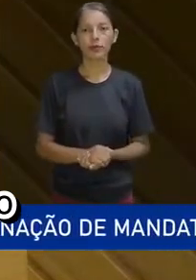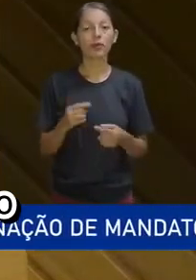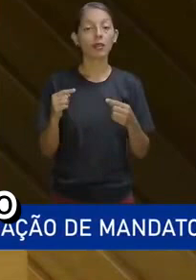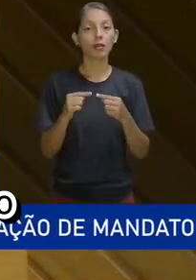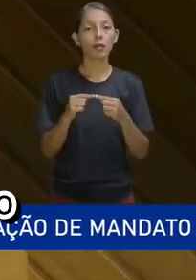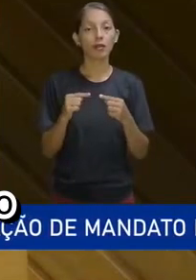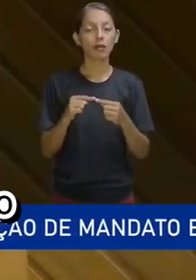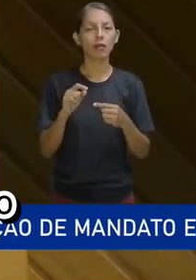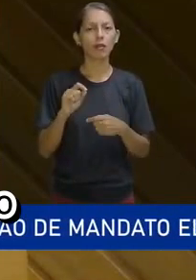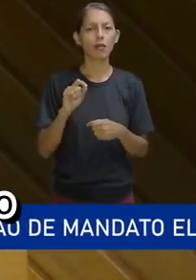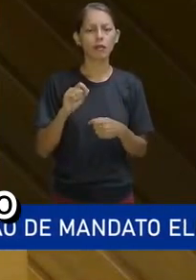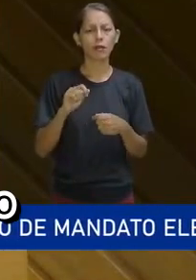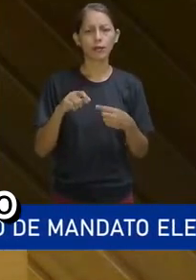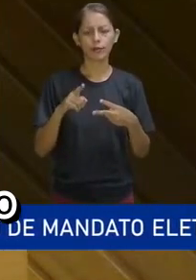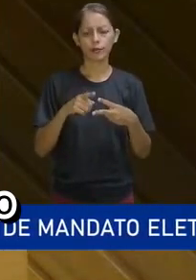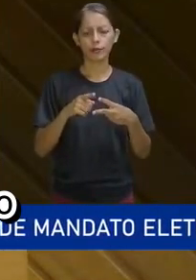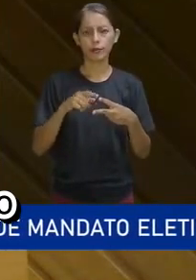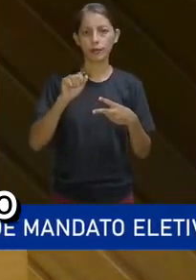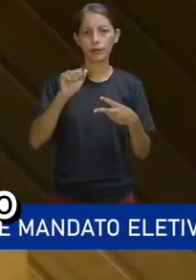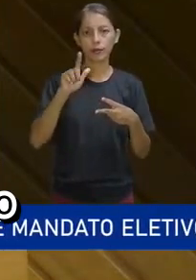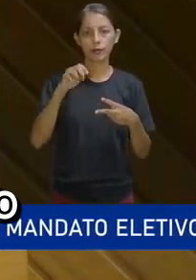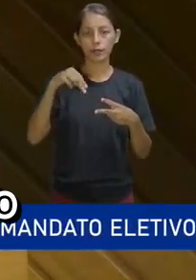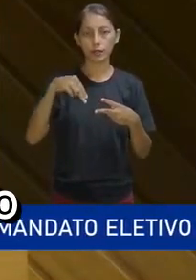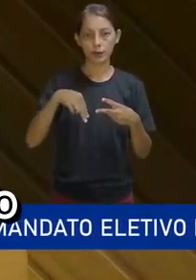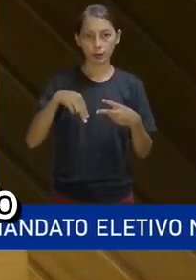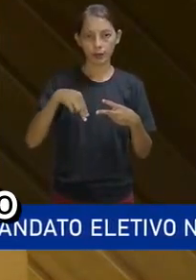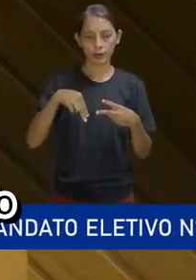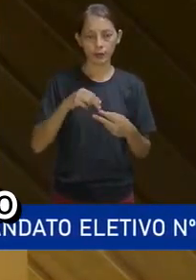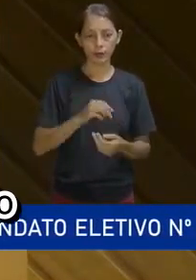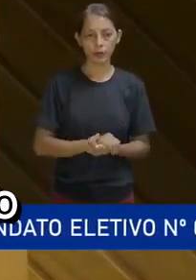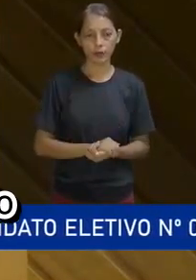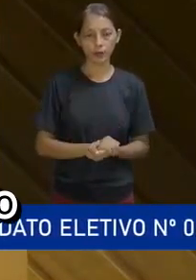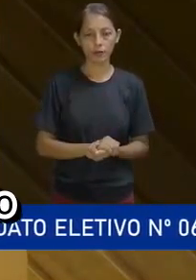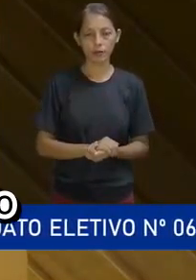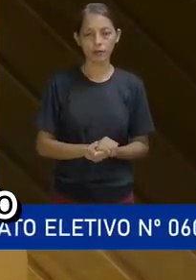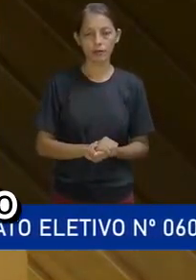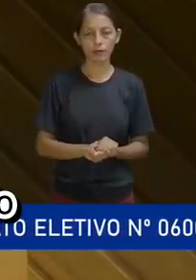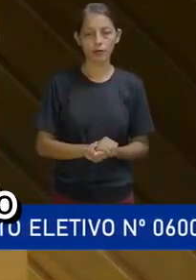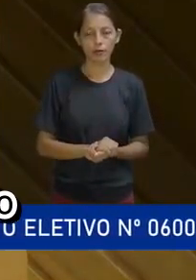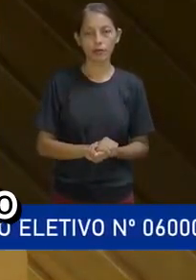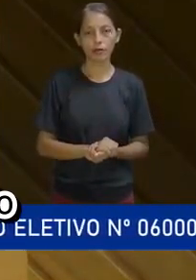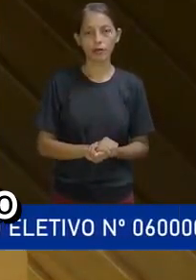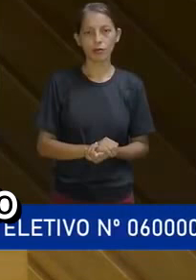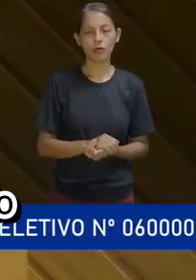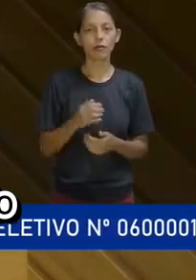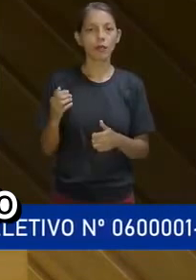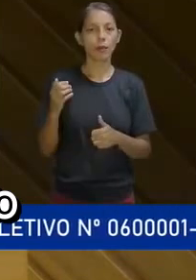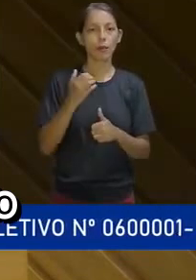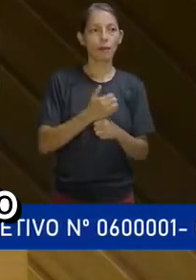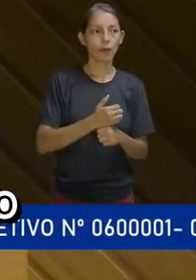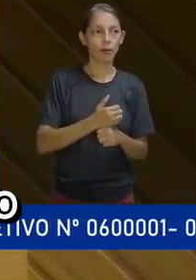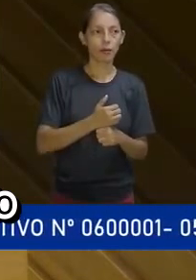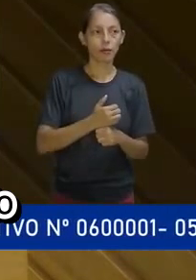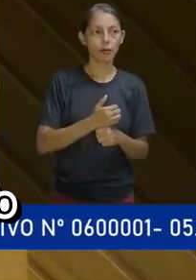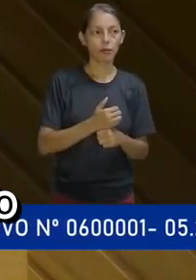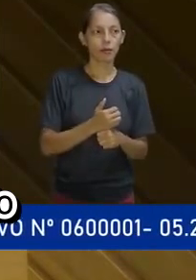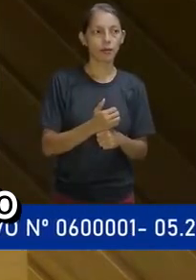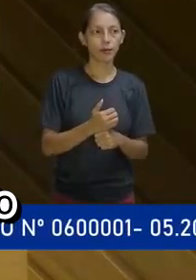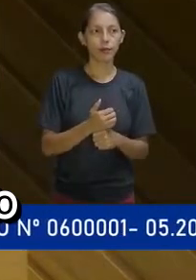refere-se à posse de Alan Patrick Pantoja de Oliveira em decorrência da cassação do